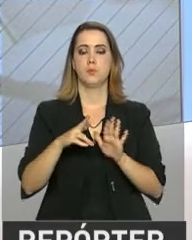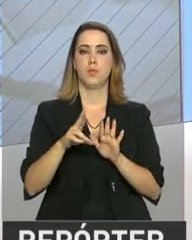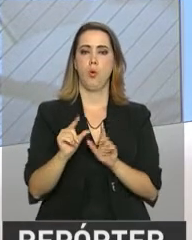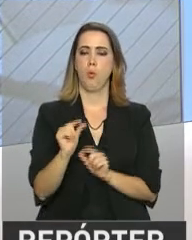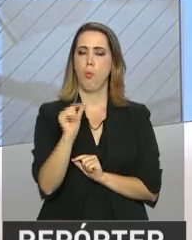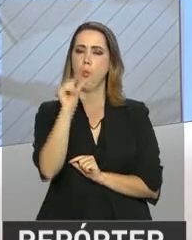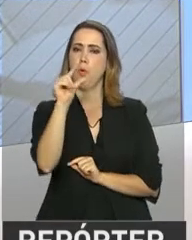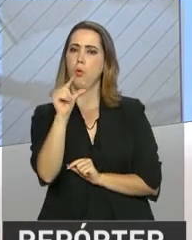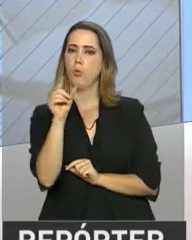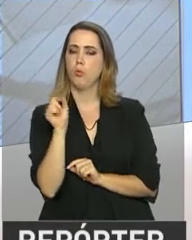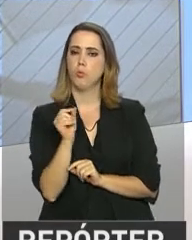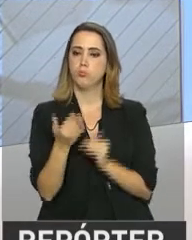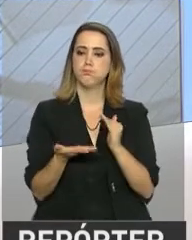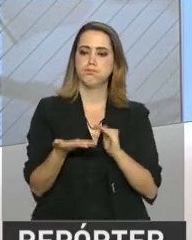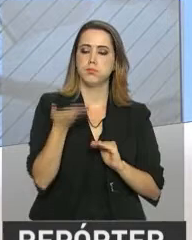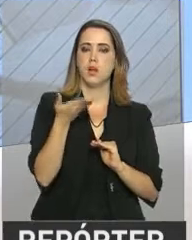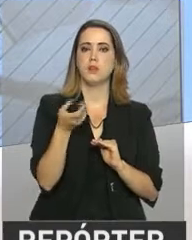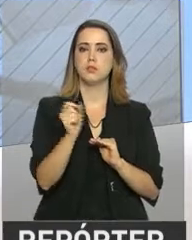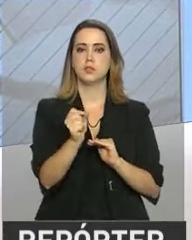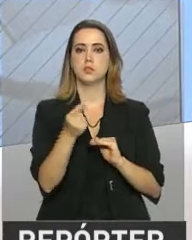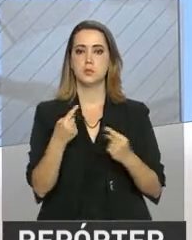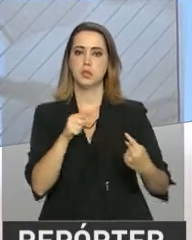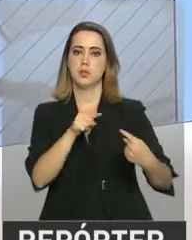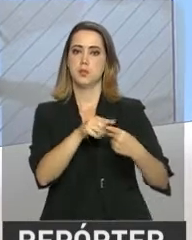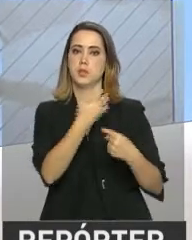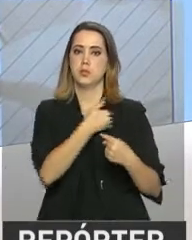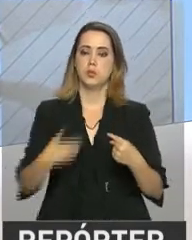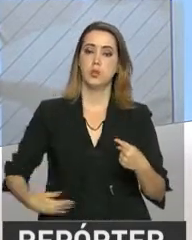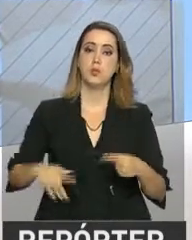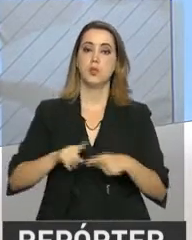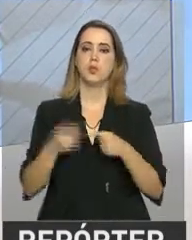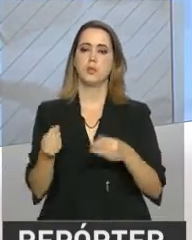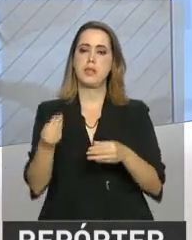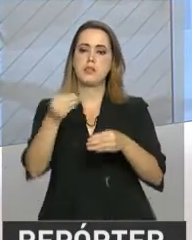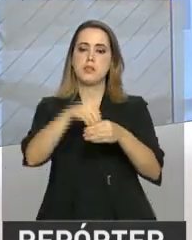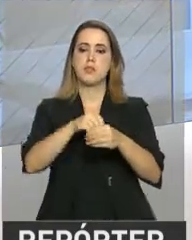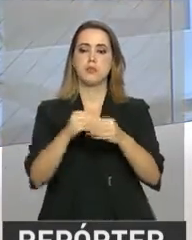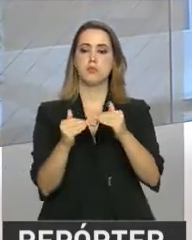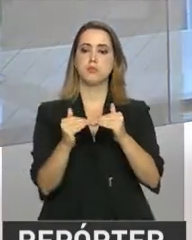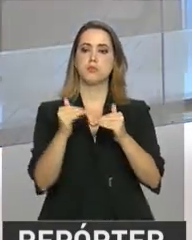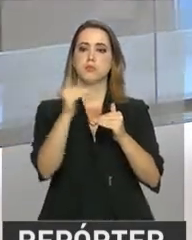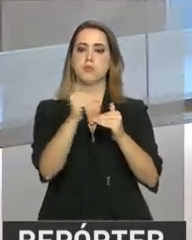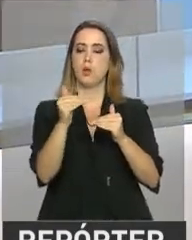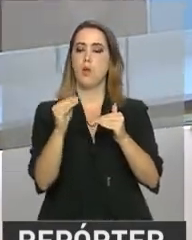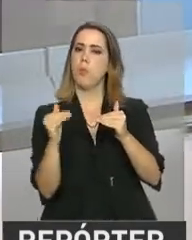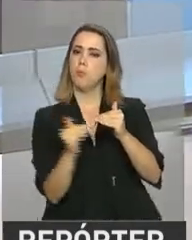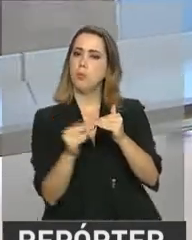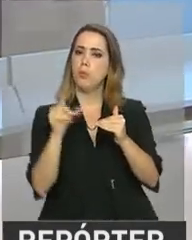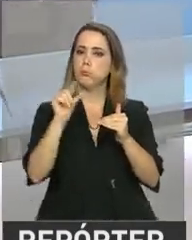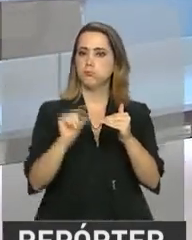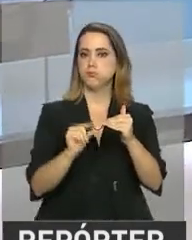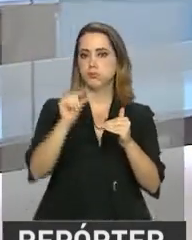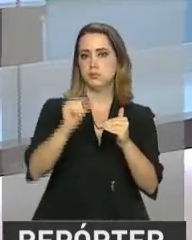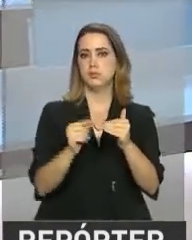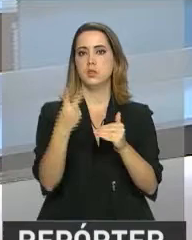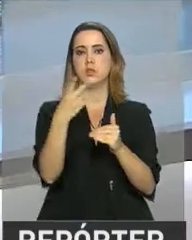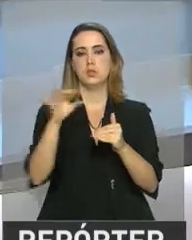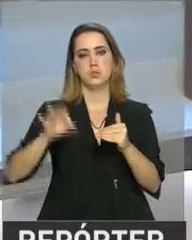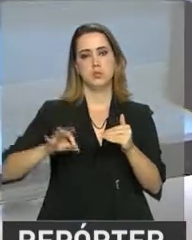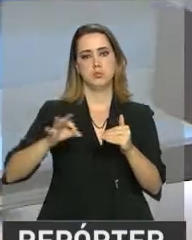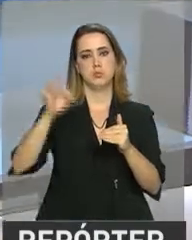acima da meta estipulada pelo governo mas dentro da margem de erro que é de dois pontos percentuais para cima ou para